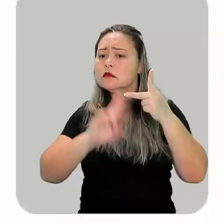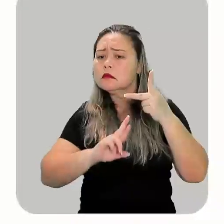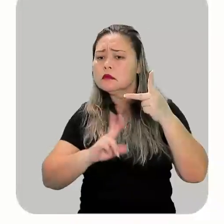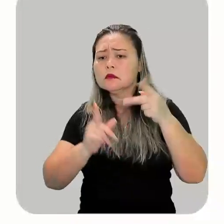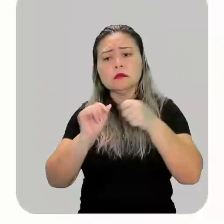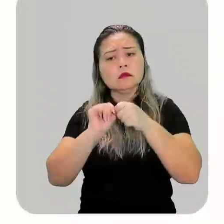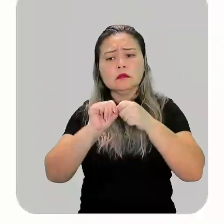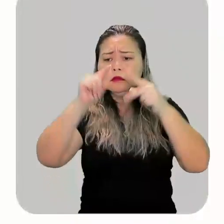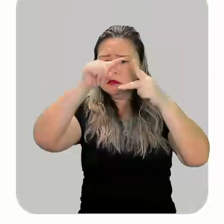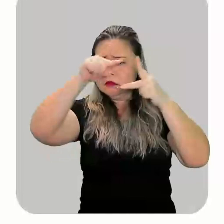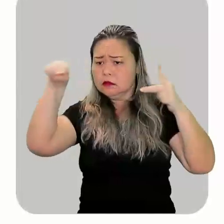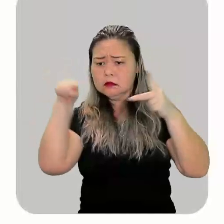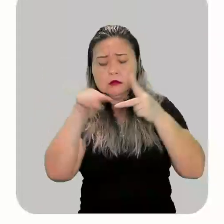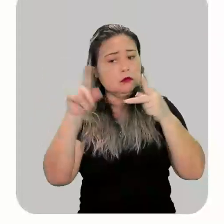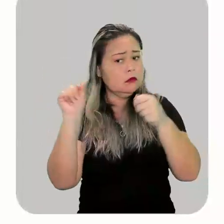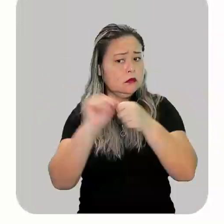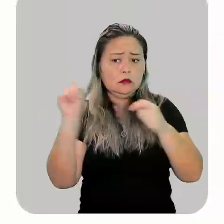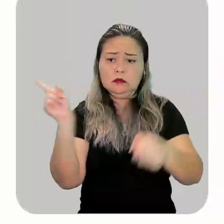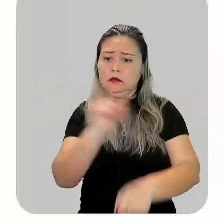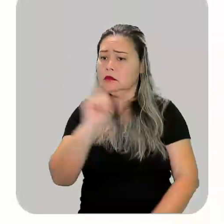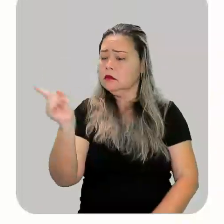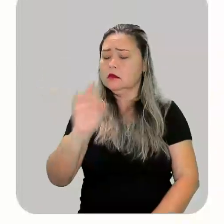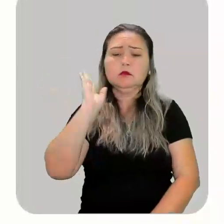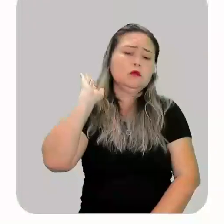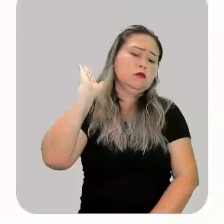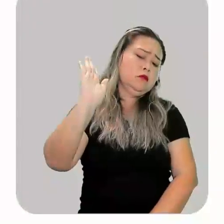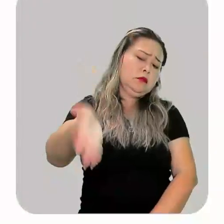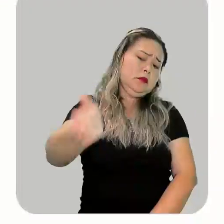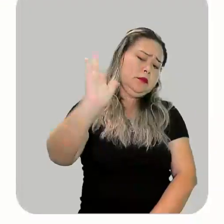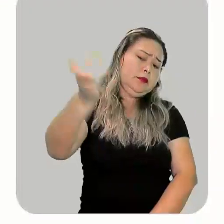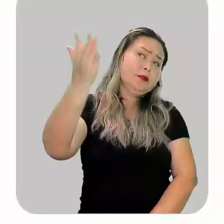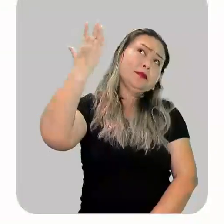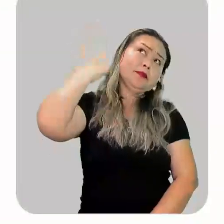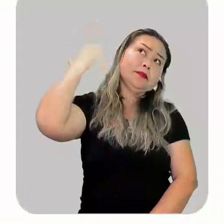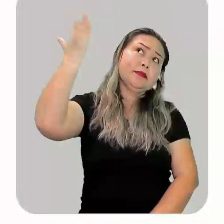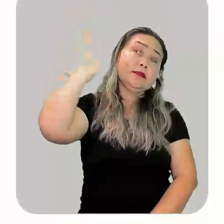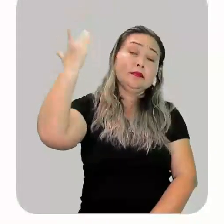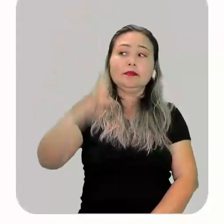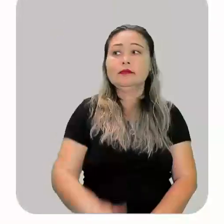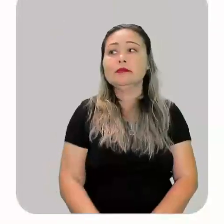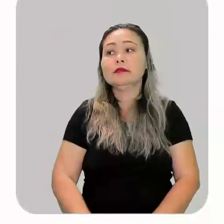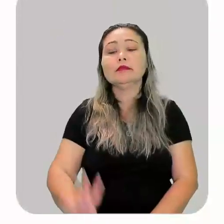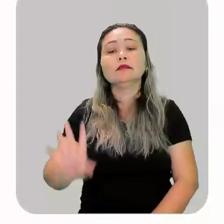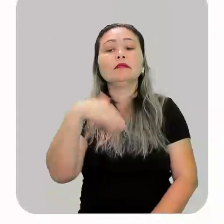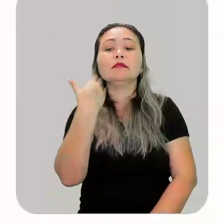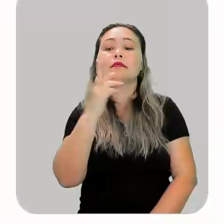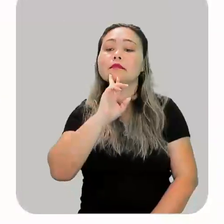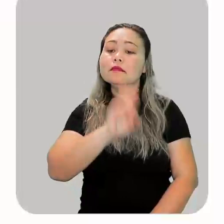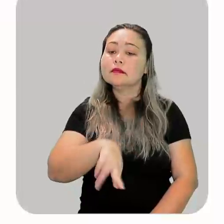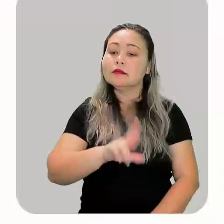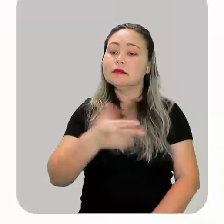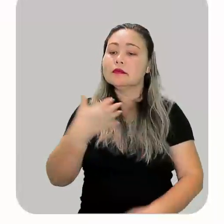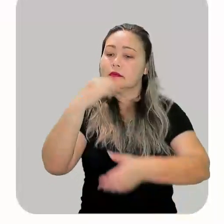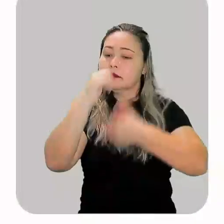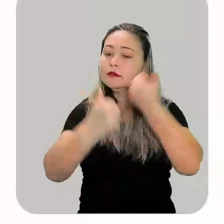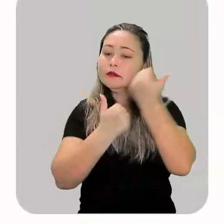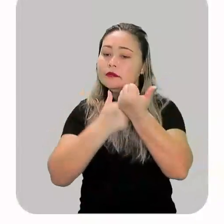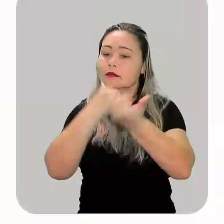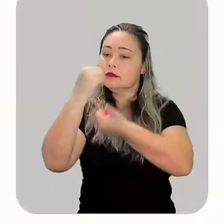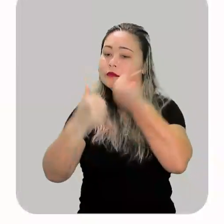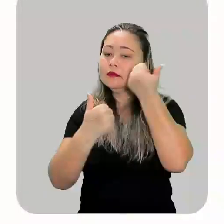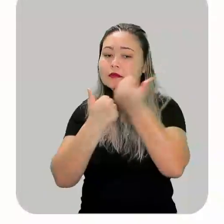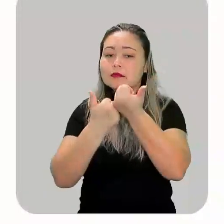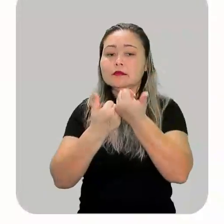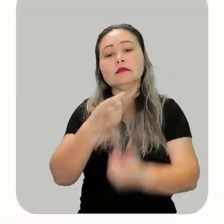fazer o Pitágoras? Não, nós nem vamos fazer isso. Isso aí já é coisa do tempo passado. Vamos resolvendo agora, substituindo a equação,